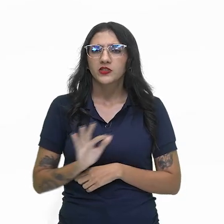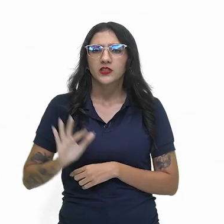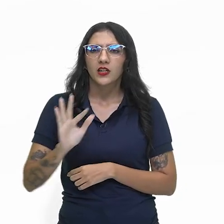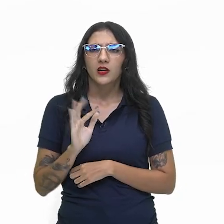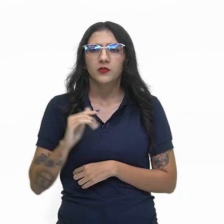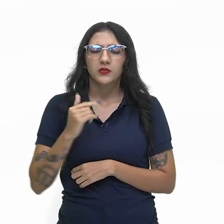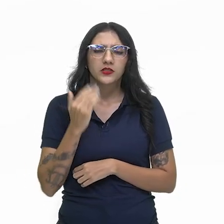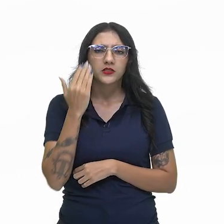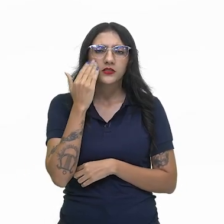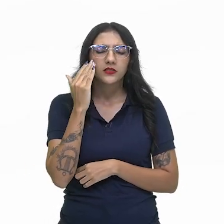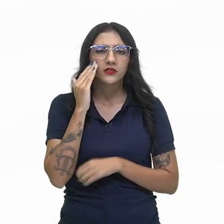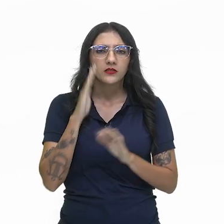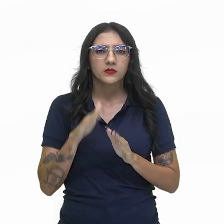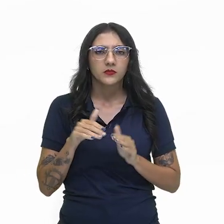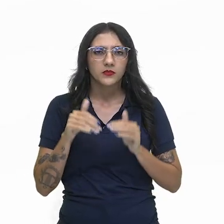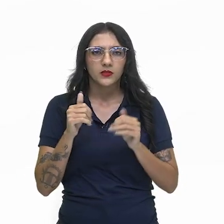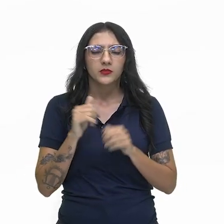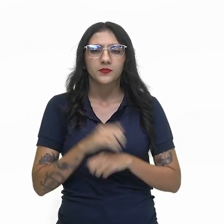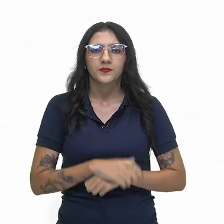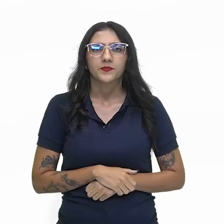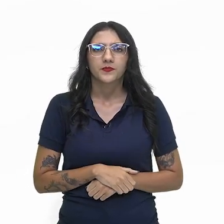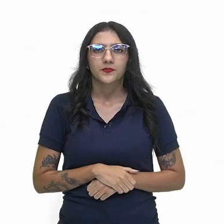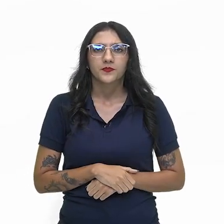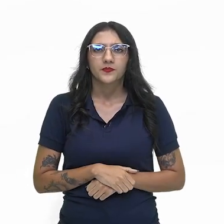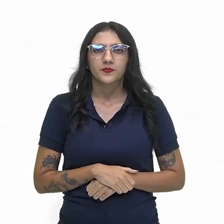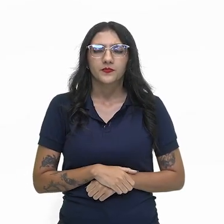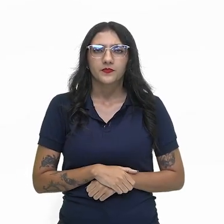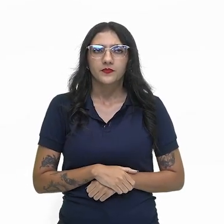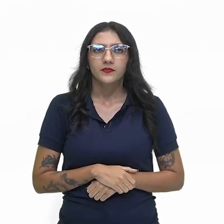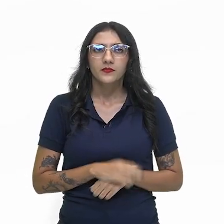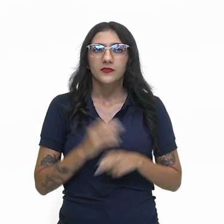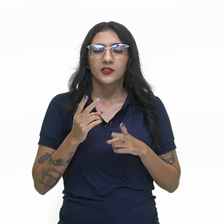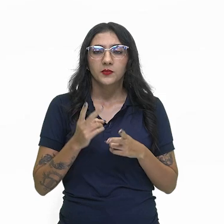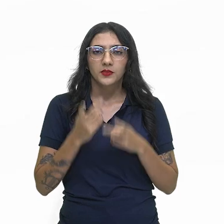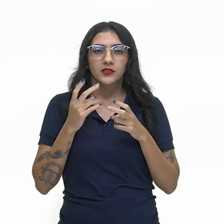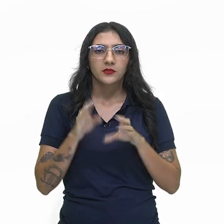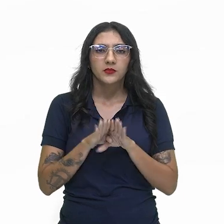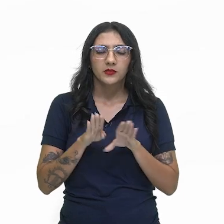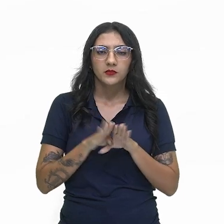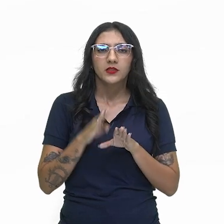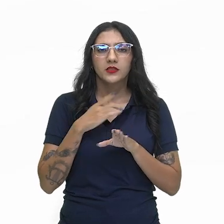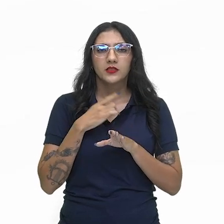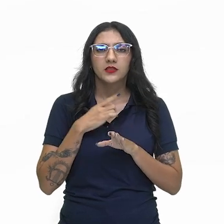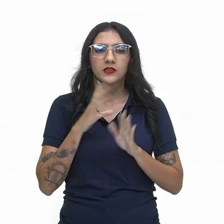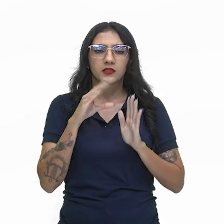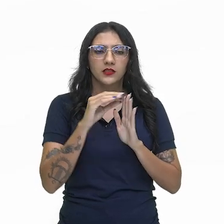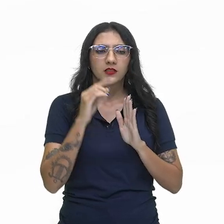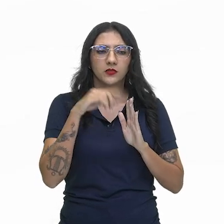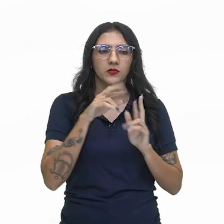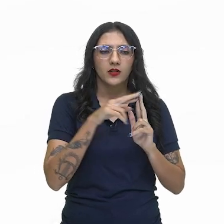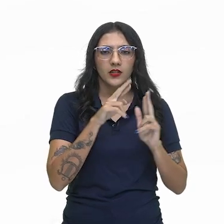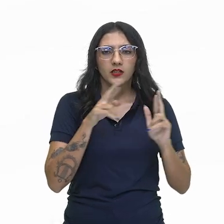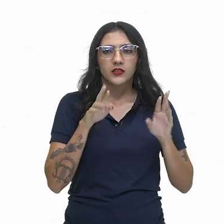geral, né, uma fórmula geral. E observem aí que eu tenho, tanto nos reagentes como